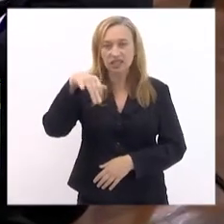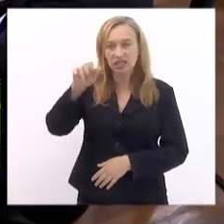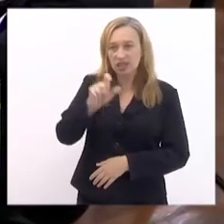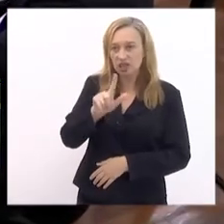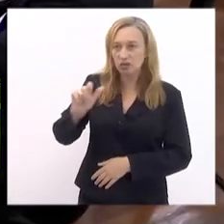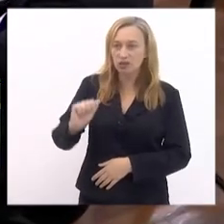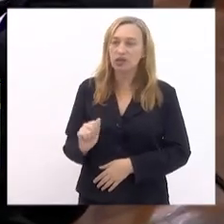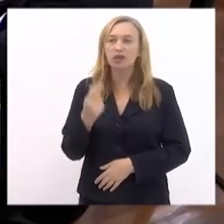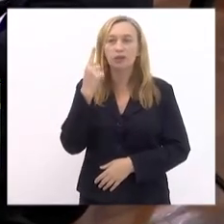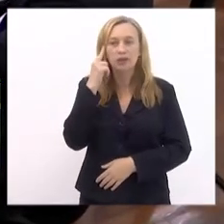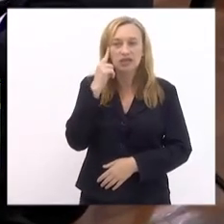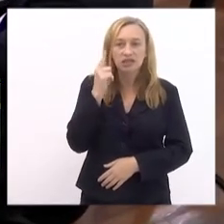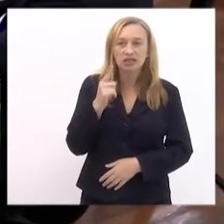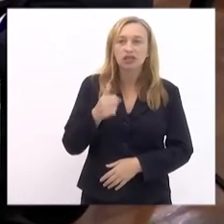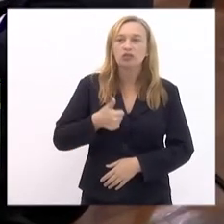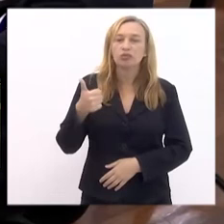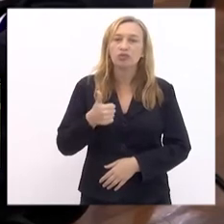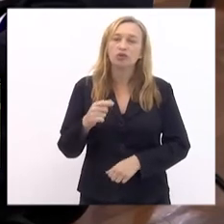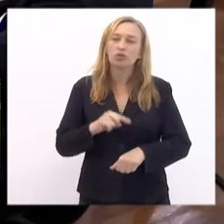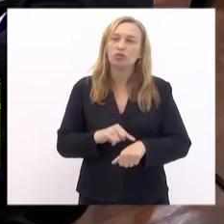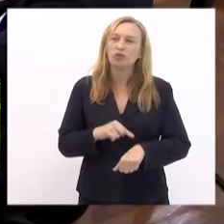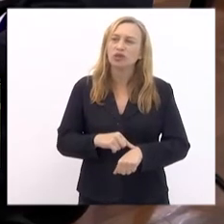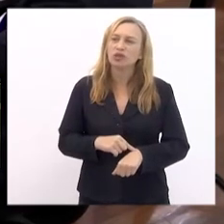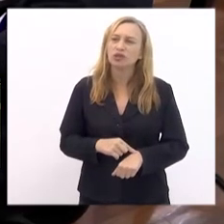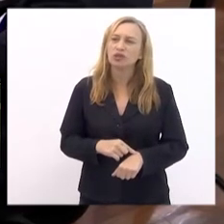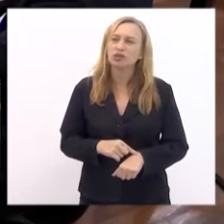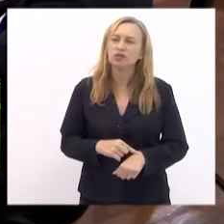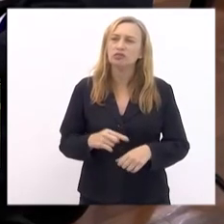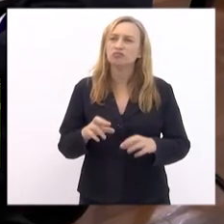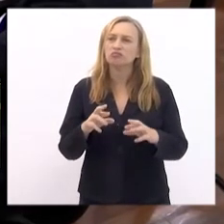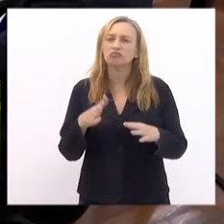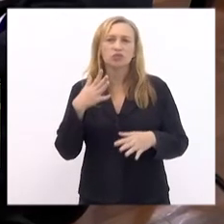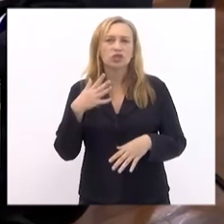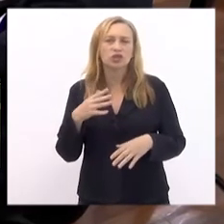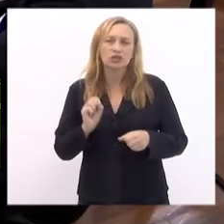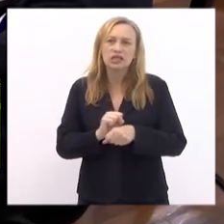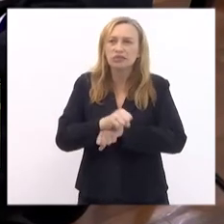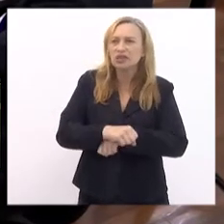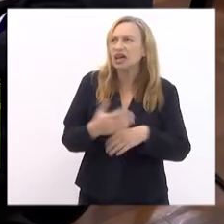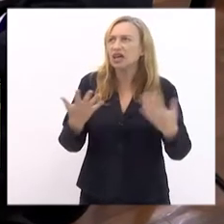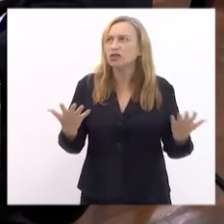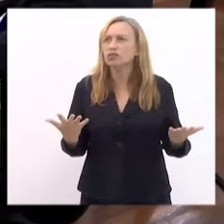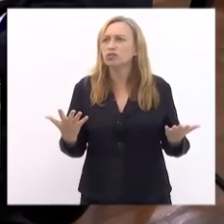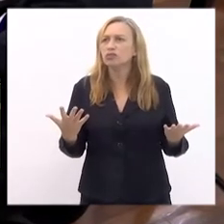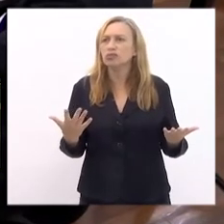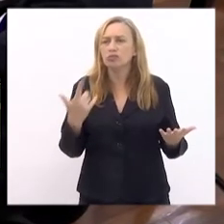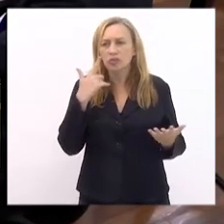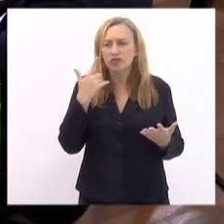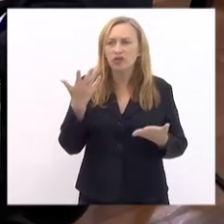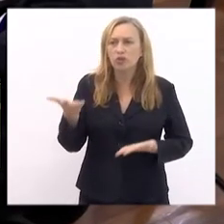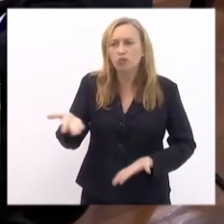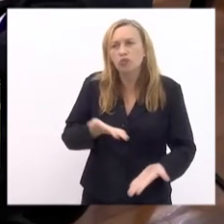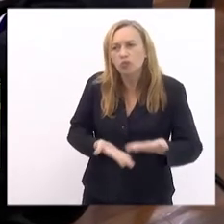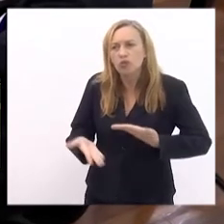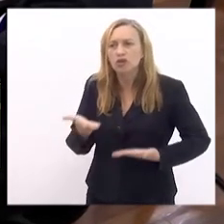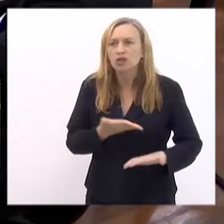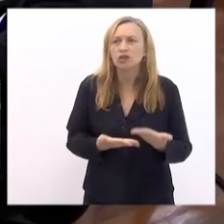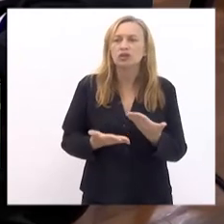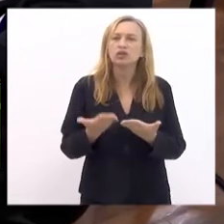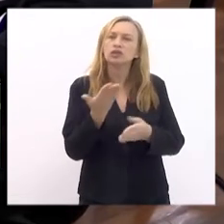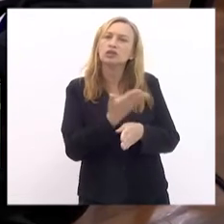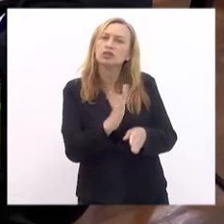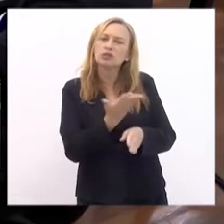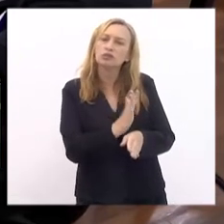pensando aqui em programar ainda no primeiro semestre um seminário, um colóquio, enfim, para que haja o compartilhamento dessas